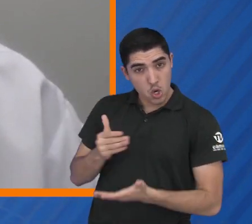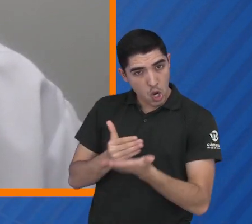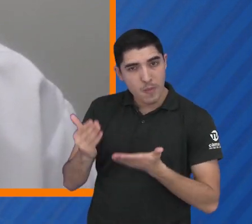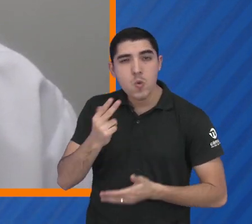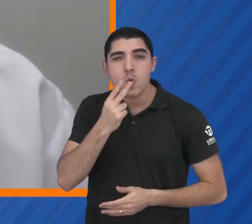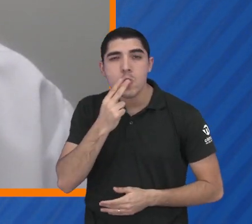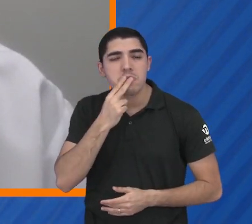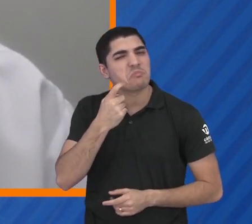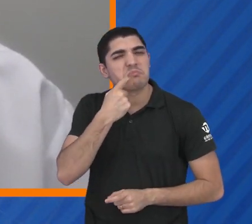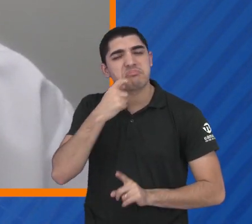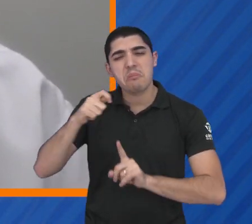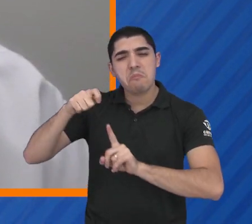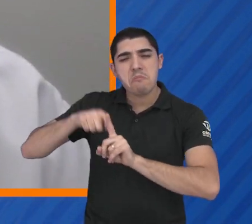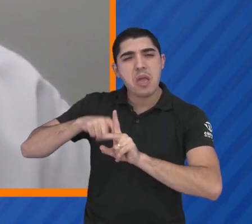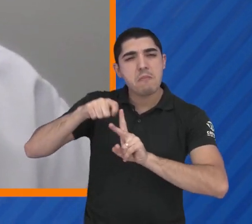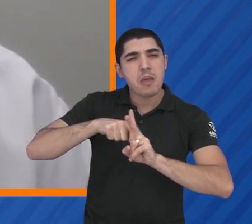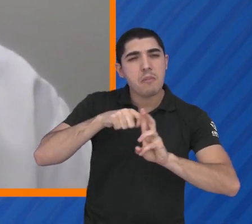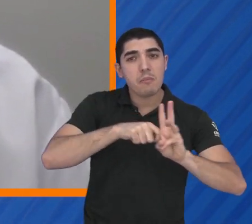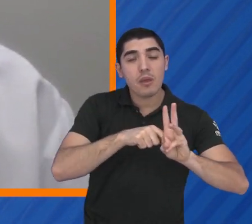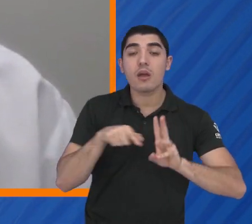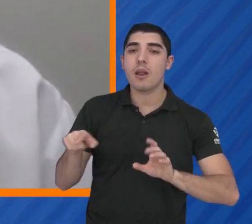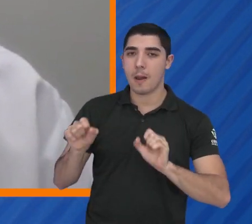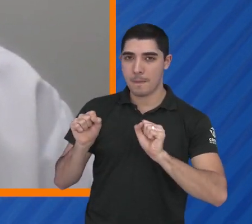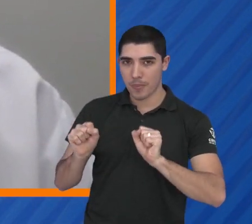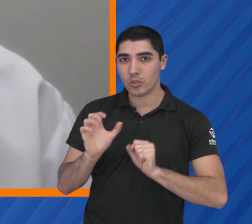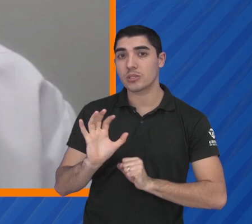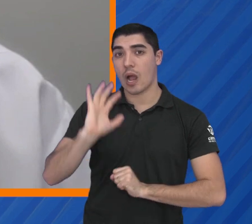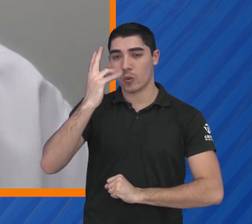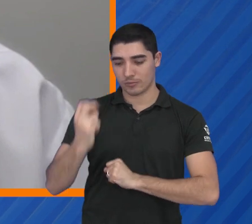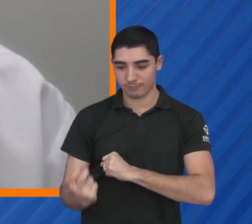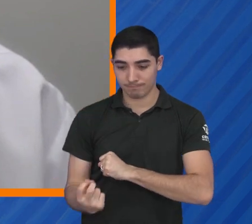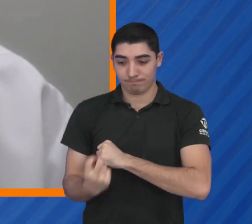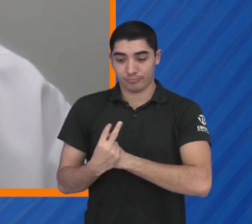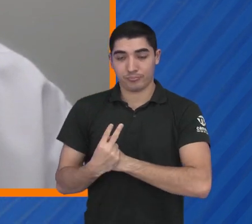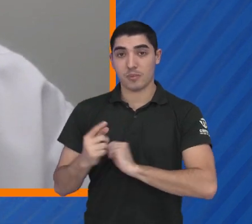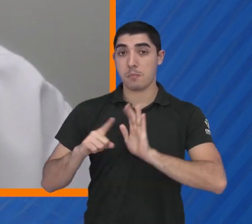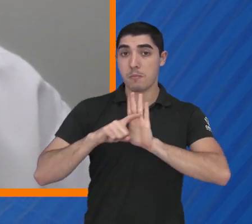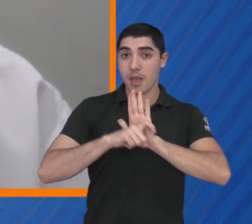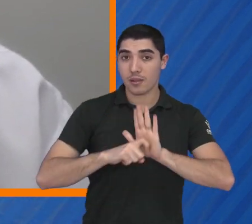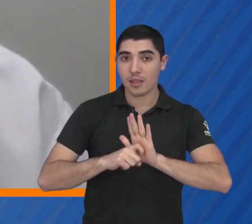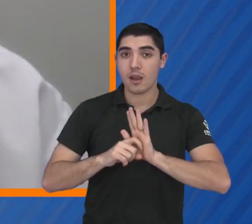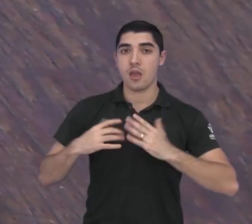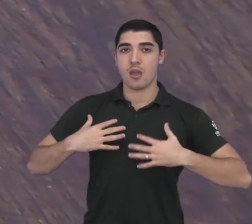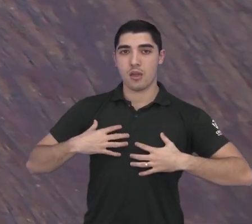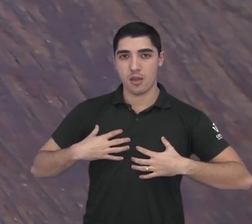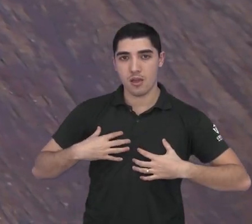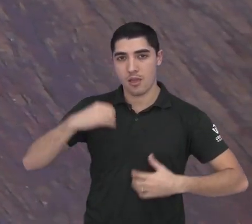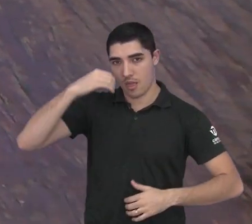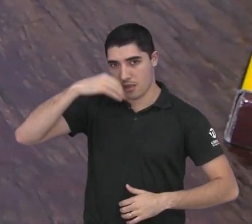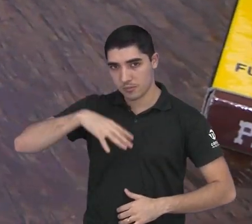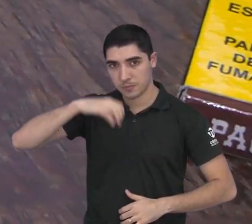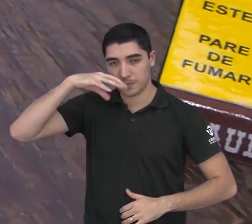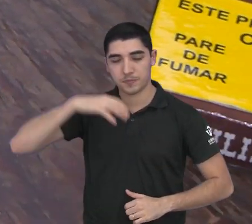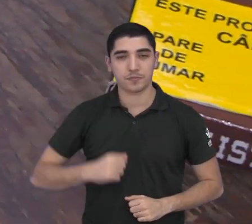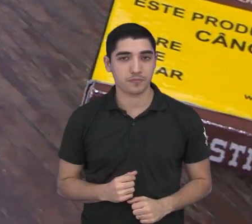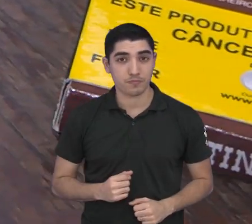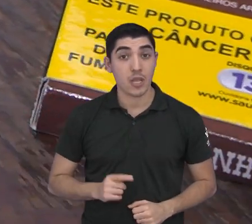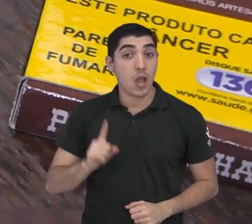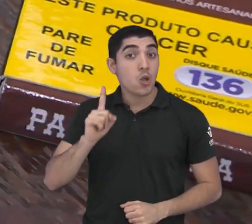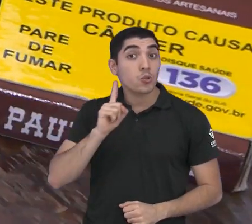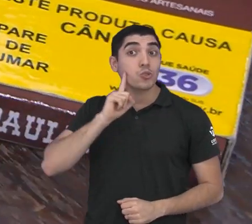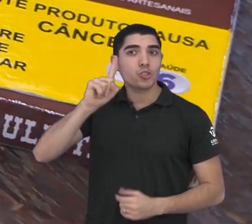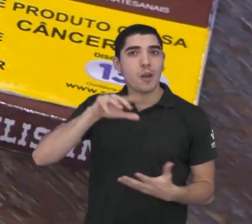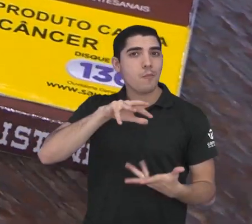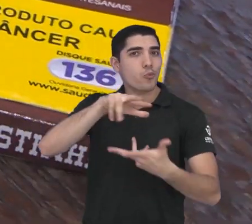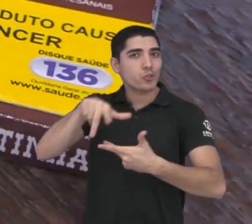fumar, mesmo poucos meses, têm maior risco de infecção respiratória. Campanhas como o Dia Mundial